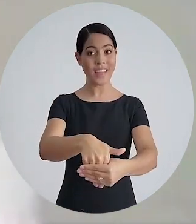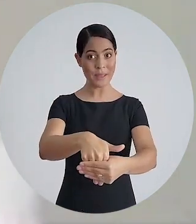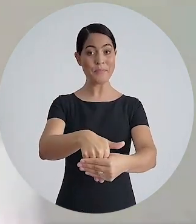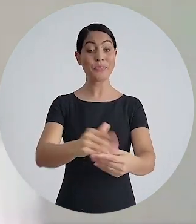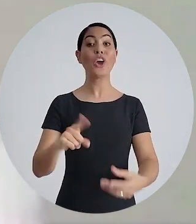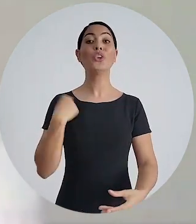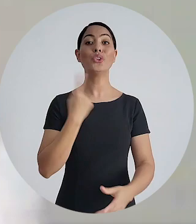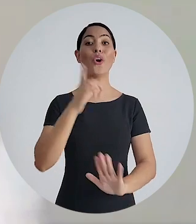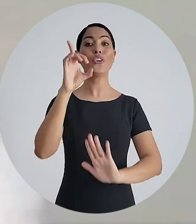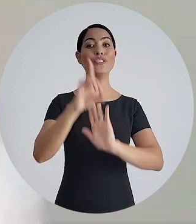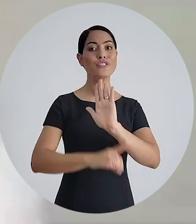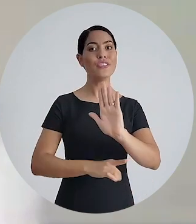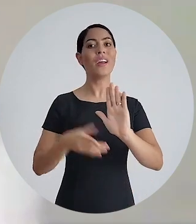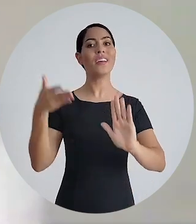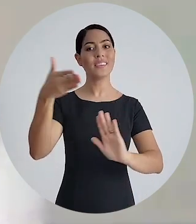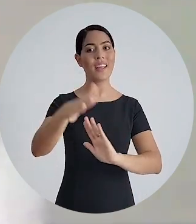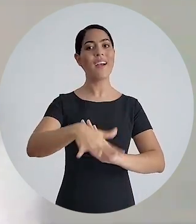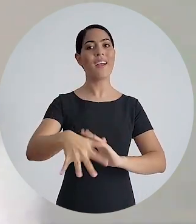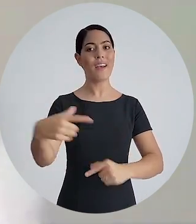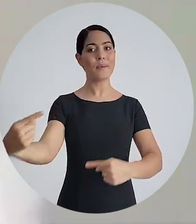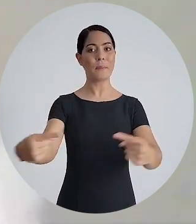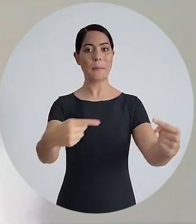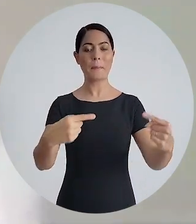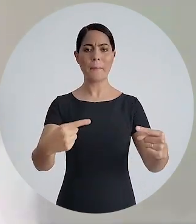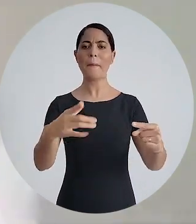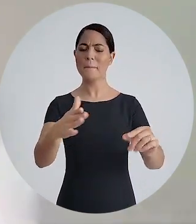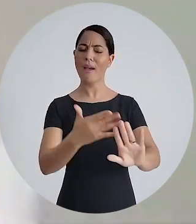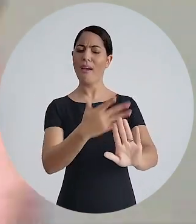do exercício dos nossos direitos políticos.